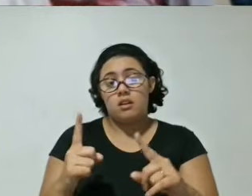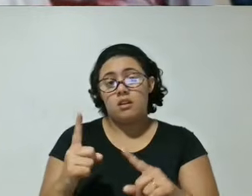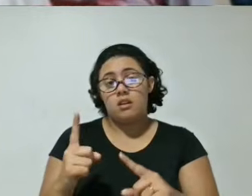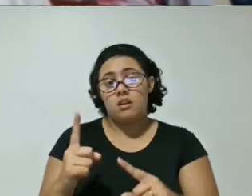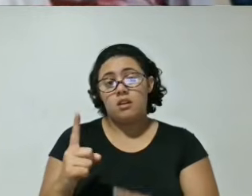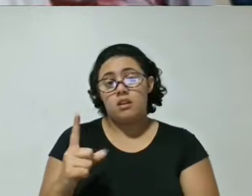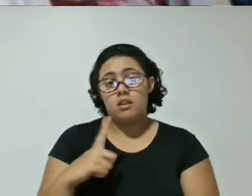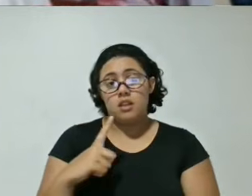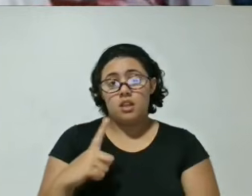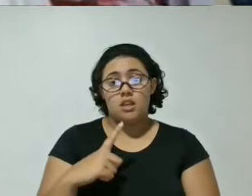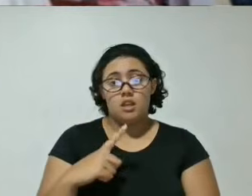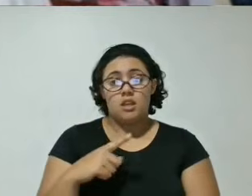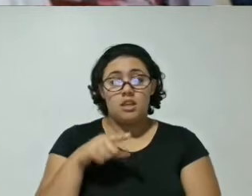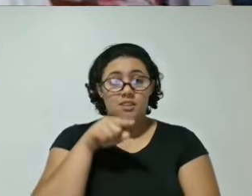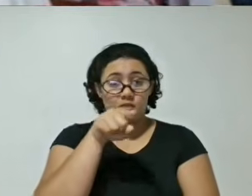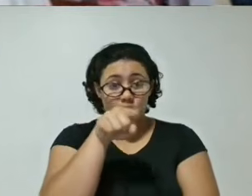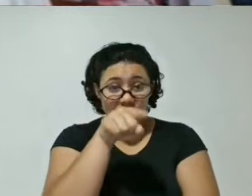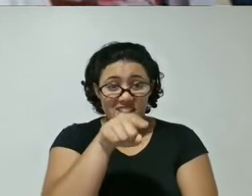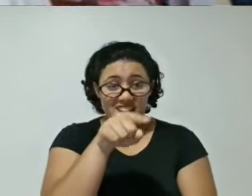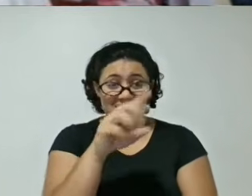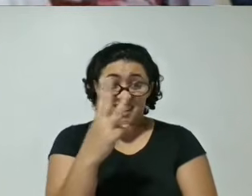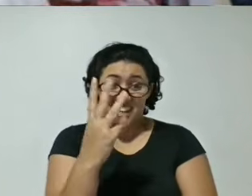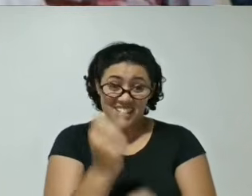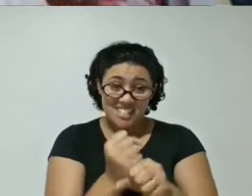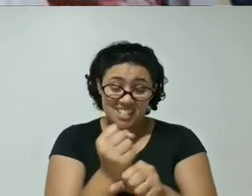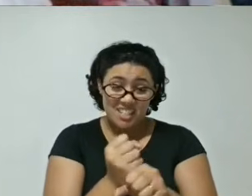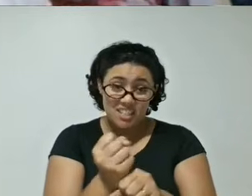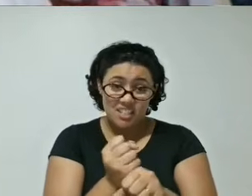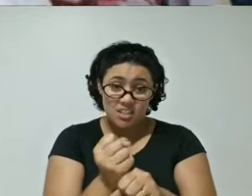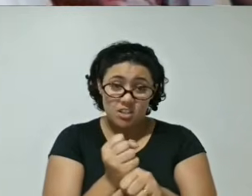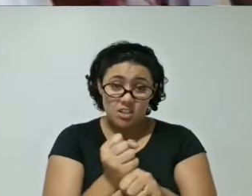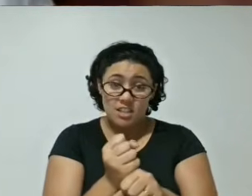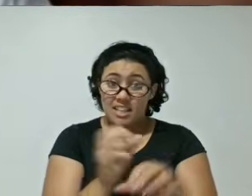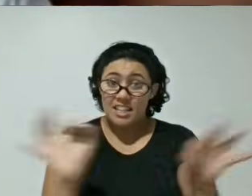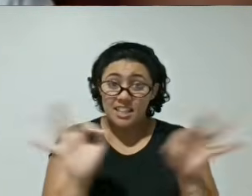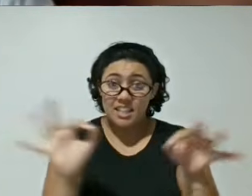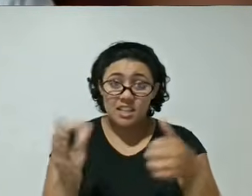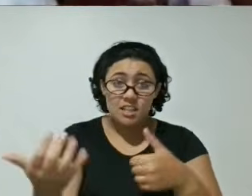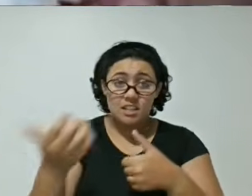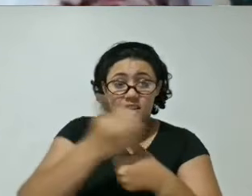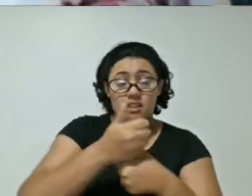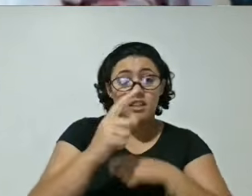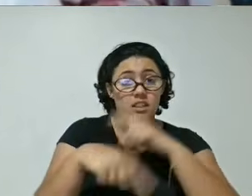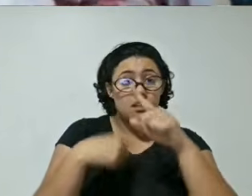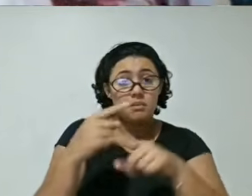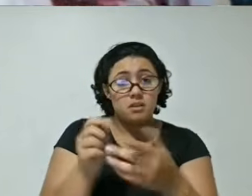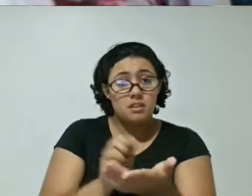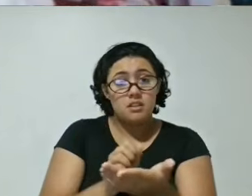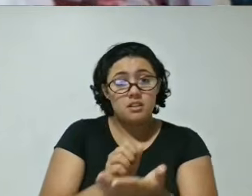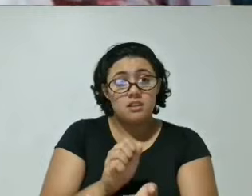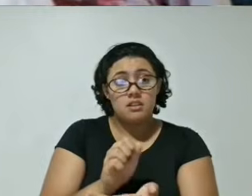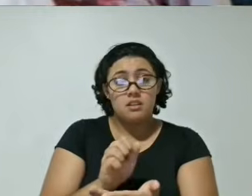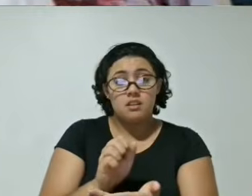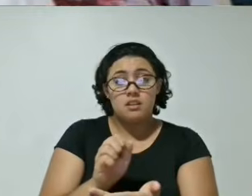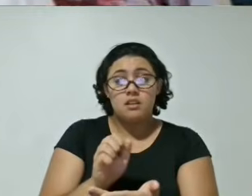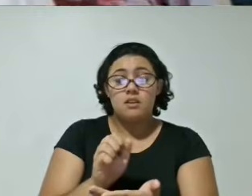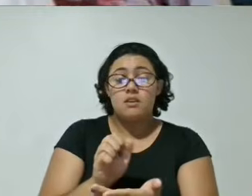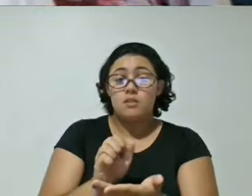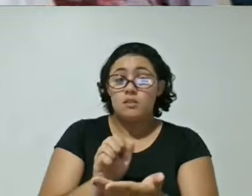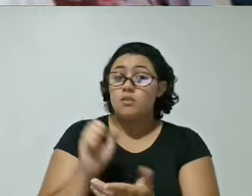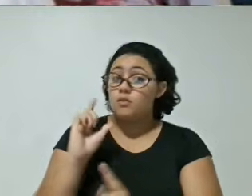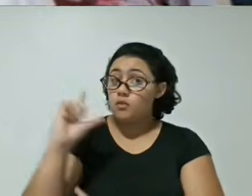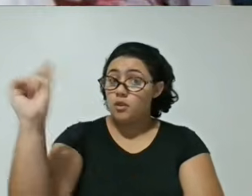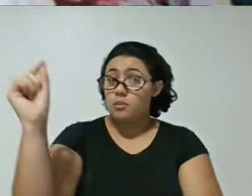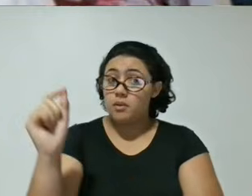Eu vou esperar esses 3 anos para ninguém entrar no seu lugar, e eu vou sair daqui e você vai ser o gestor desse equipamento. No dia que eu